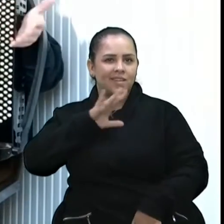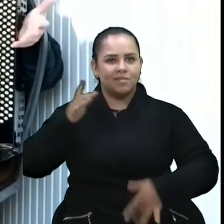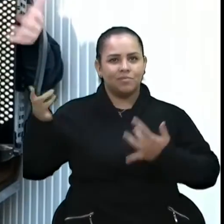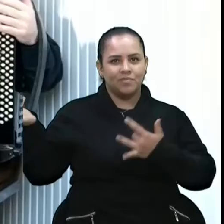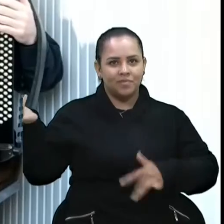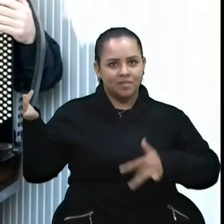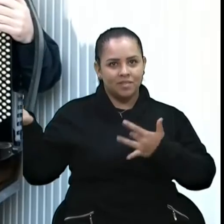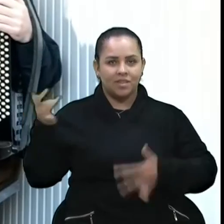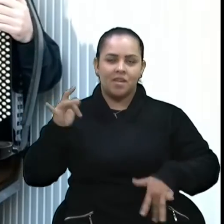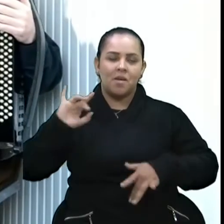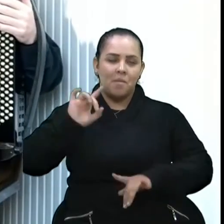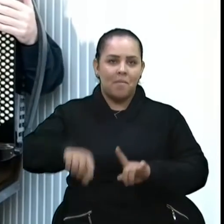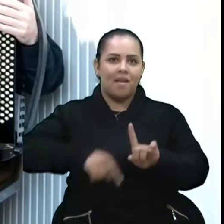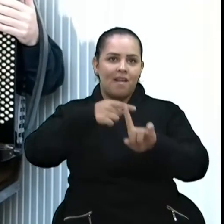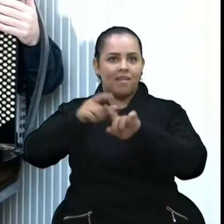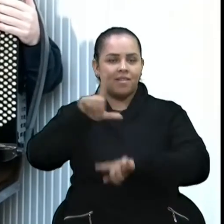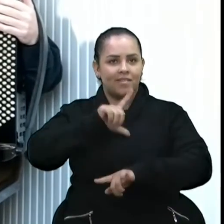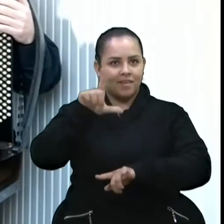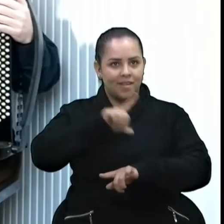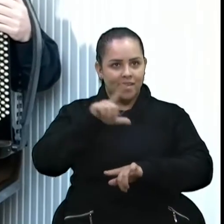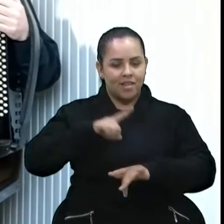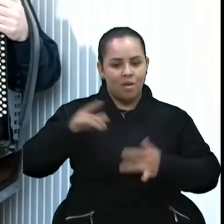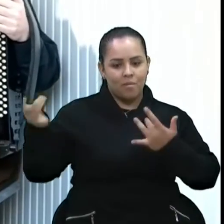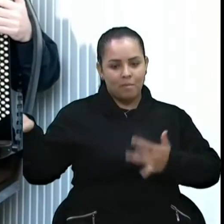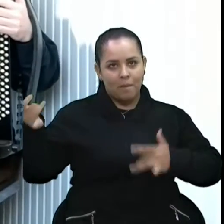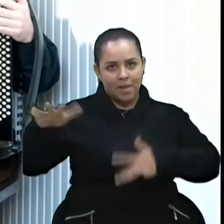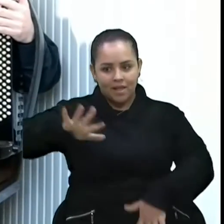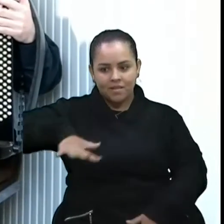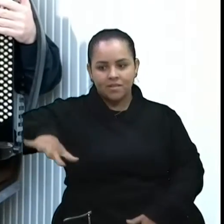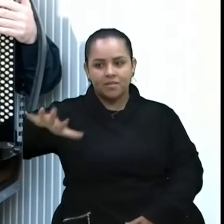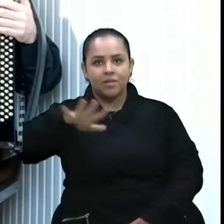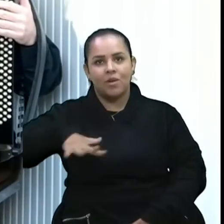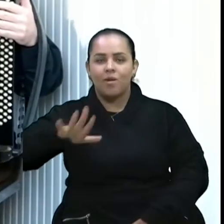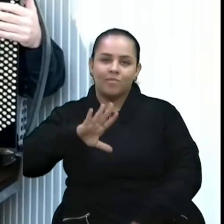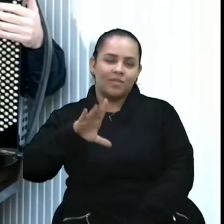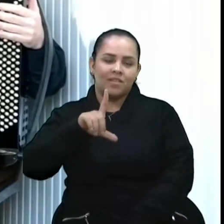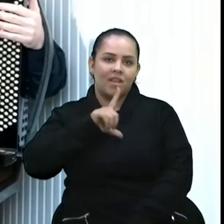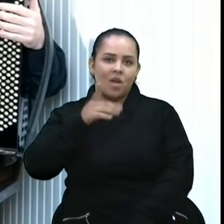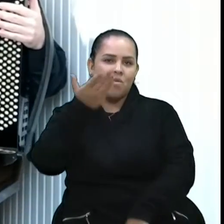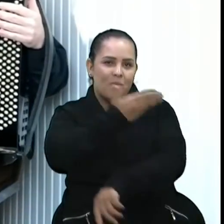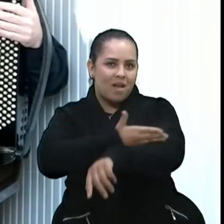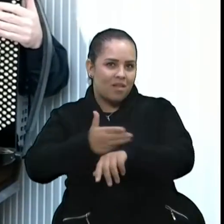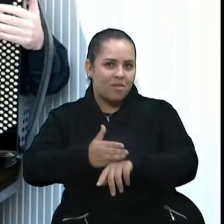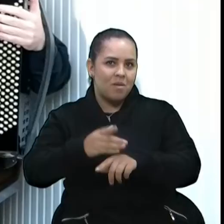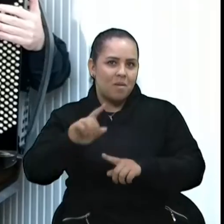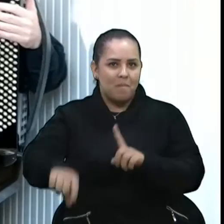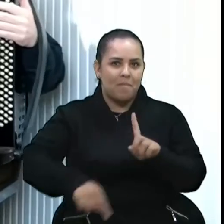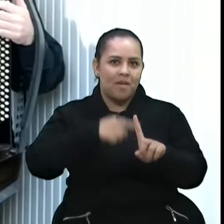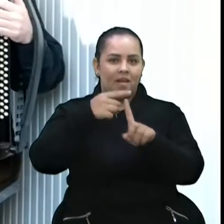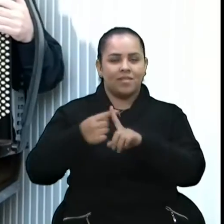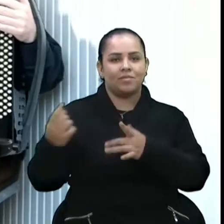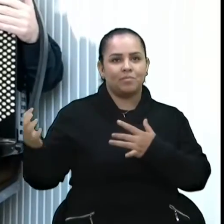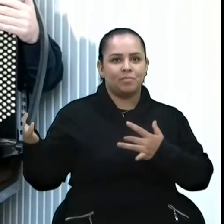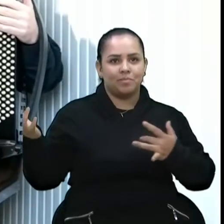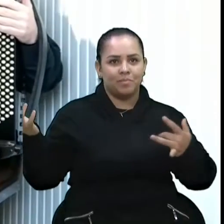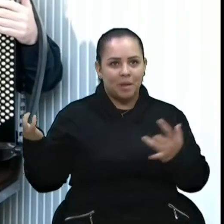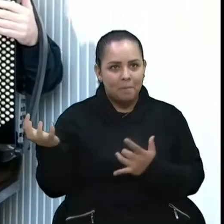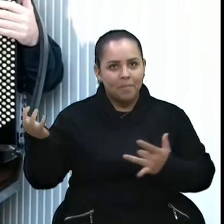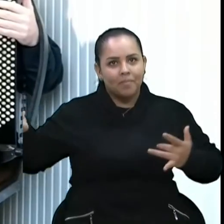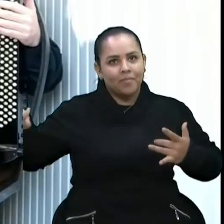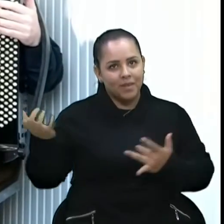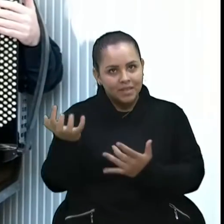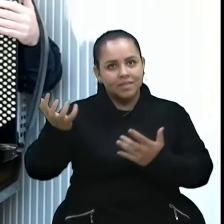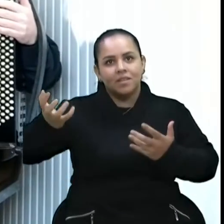é o mais popular dentre os instrumentos aqui na nossa região, né? O pessoal costuma tocar mais acordeão com teclas, mas a gente tem grandes expoentes